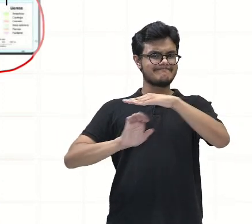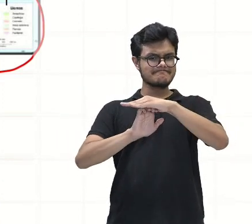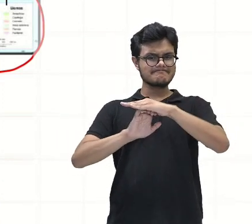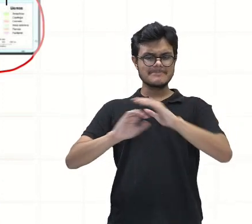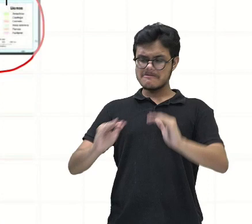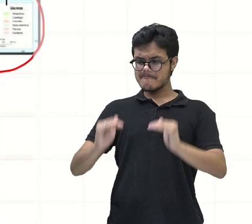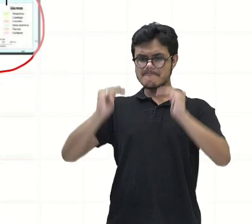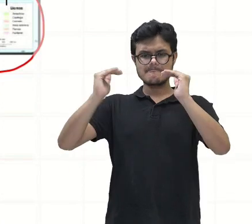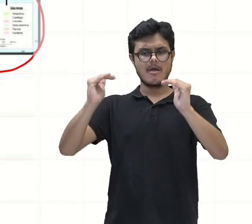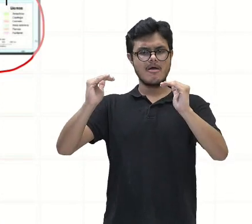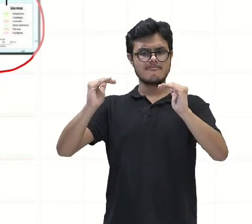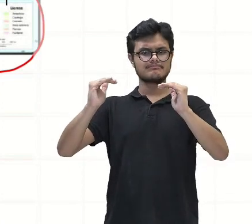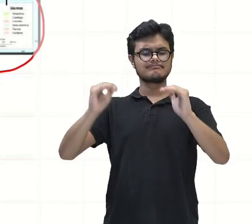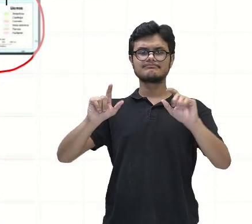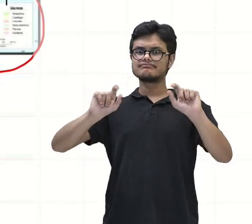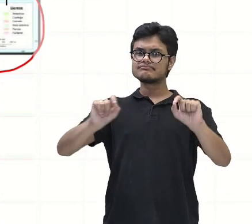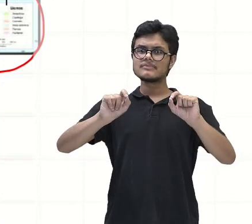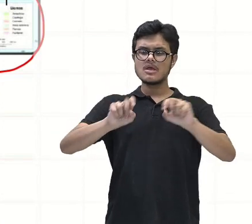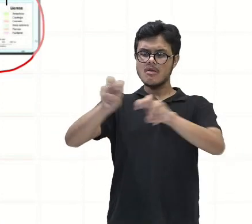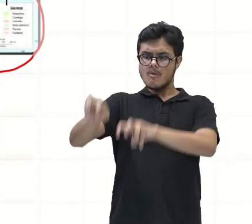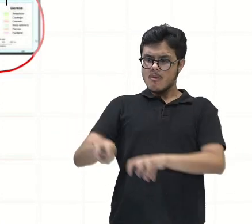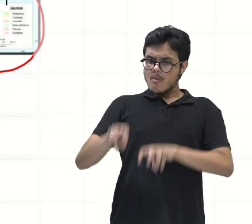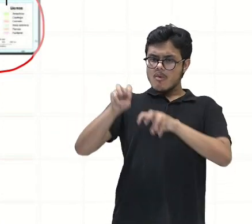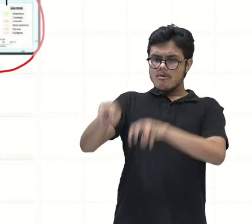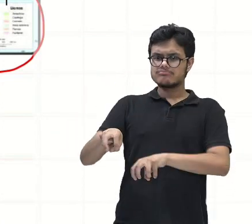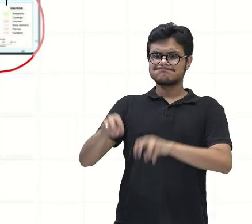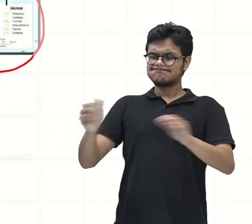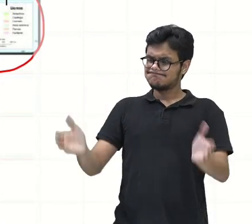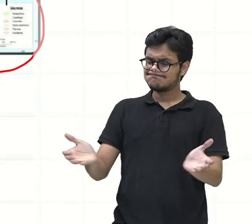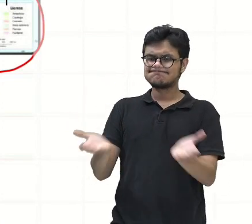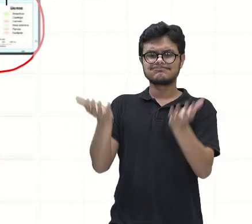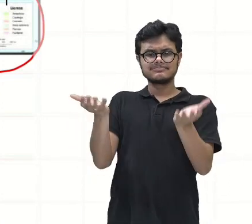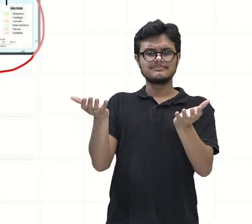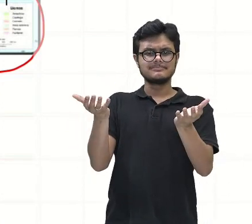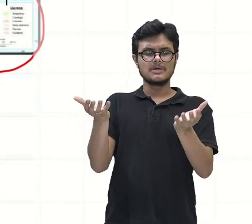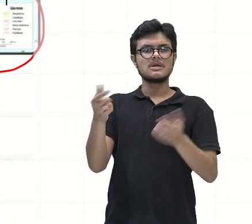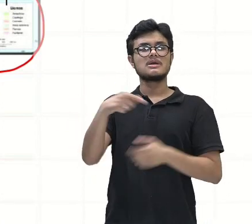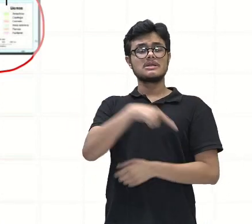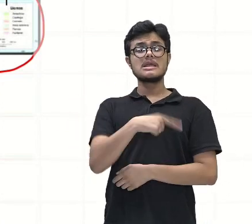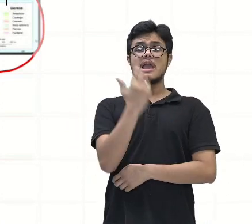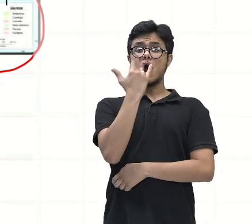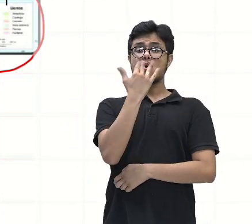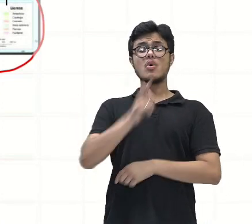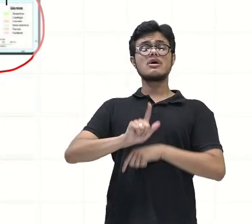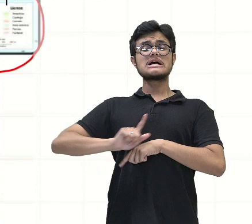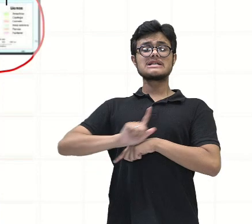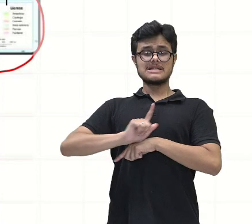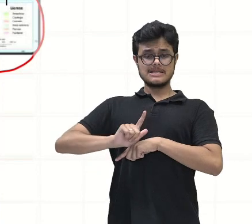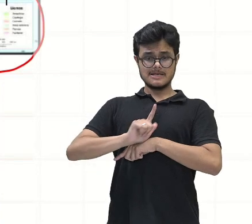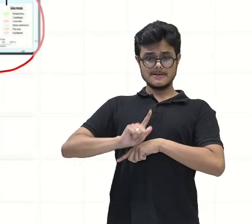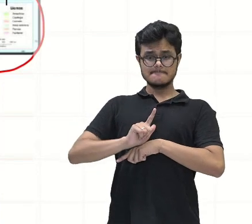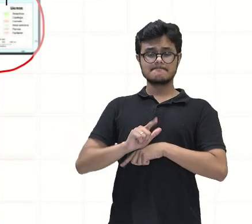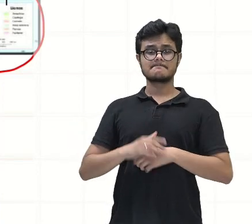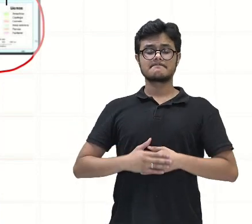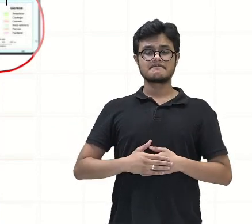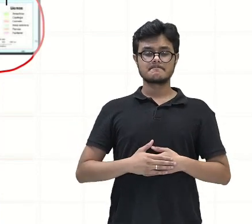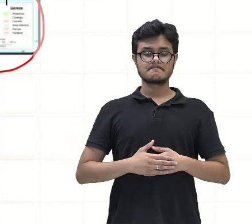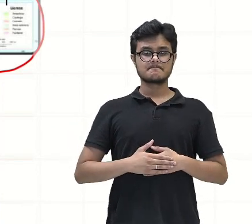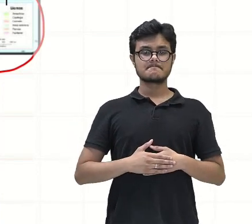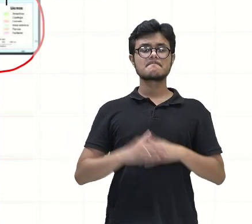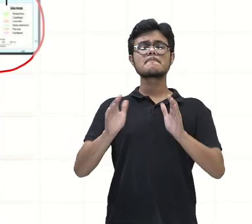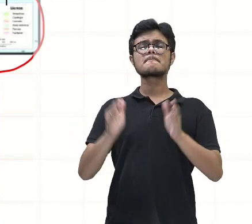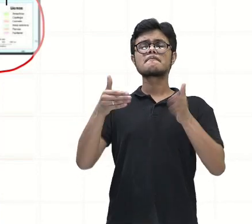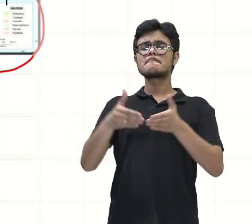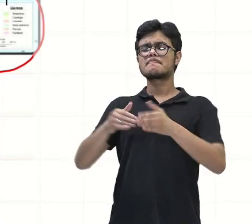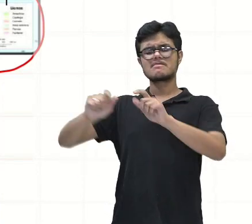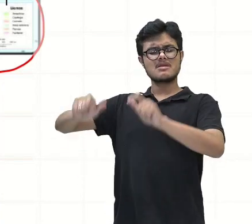esses estabelecimentos agropecuários eles estão aí representados pela cor lilá e aí eles vão estar concentrado aqui